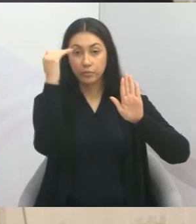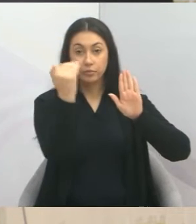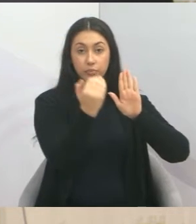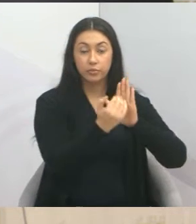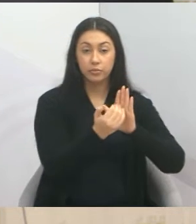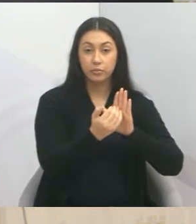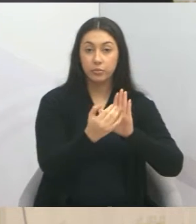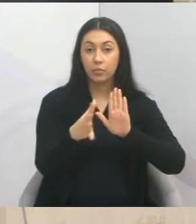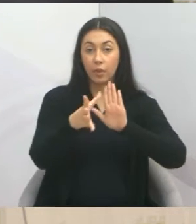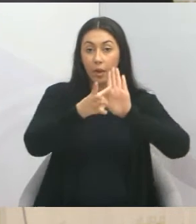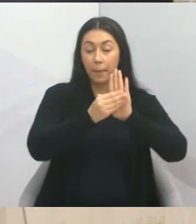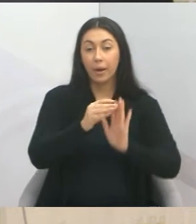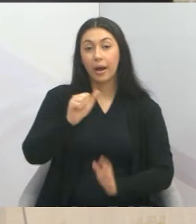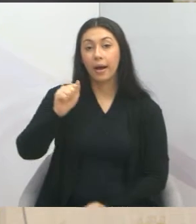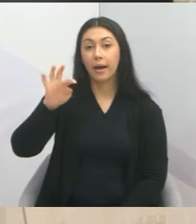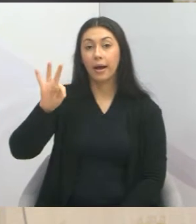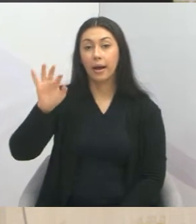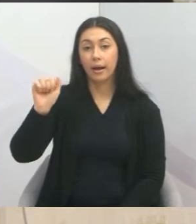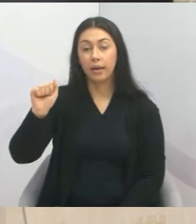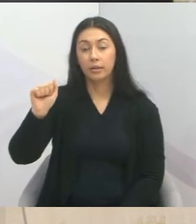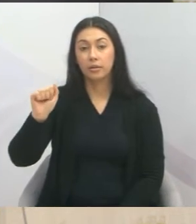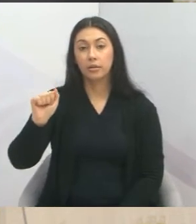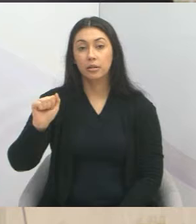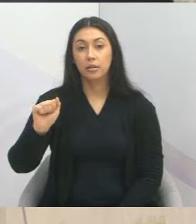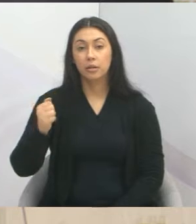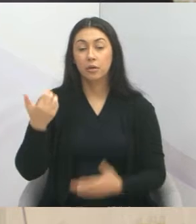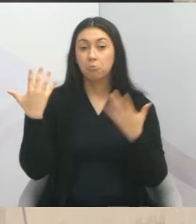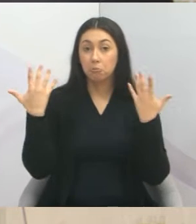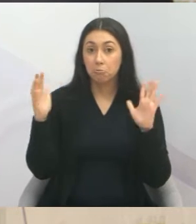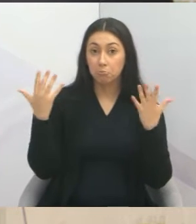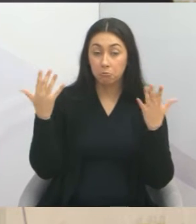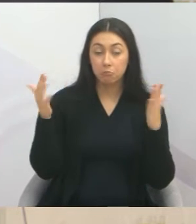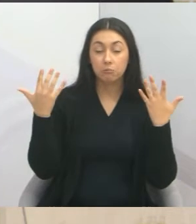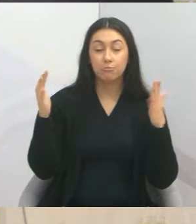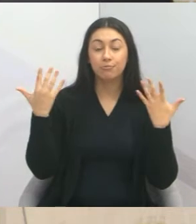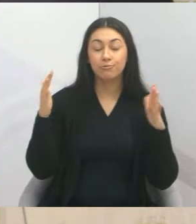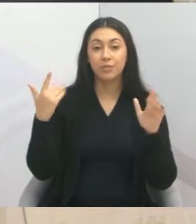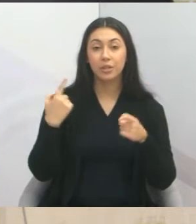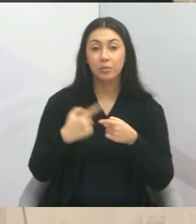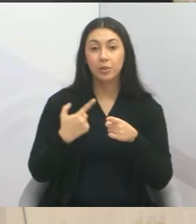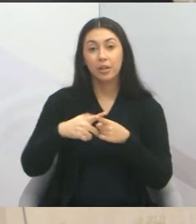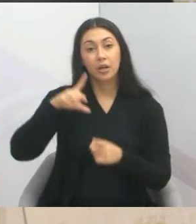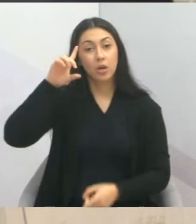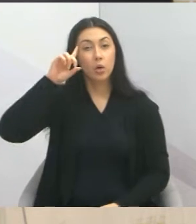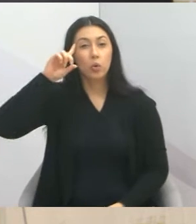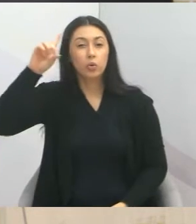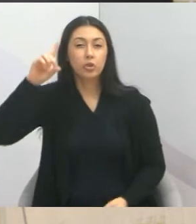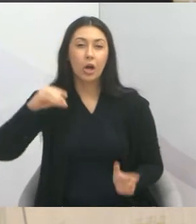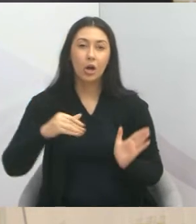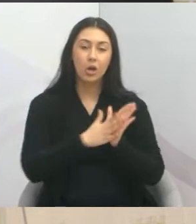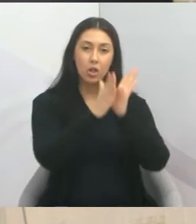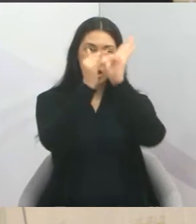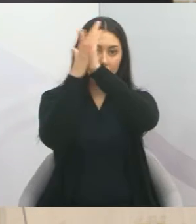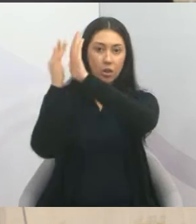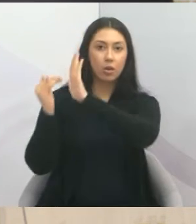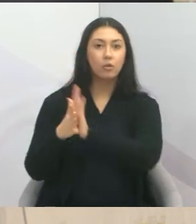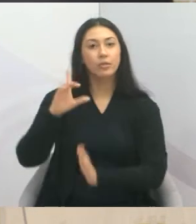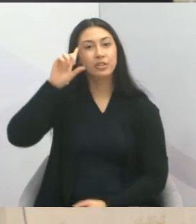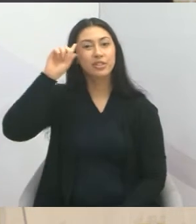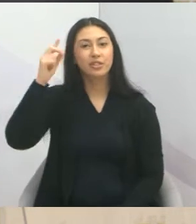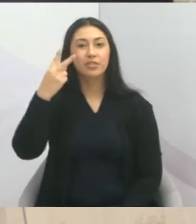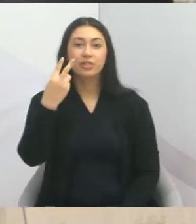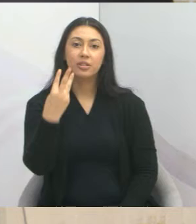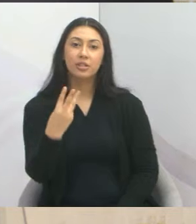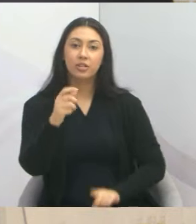regimentais consta na ata do trabalho da sessão o registro Moção congratulatória pelo transcurso do dia do louvor comemorado em